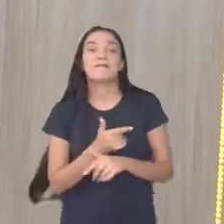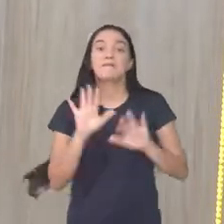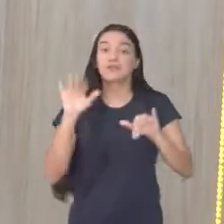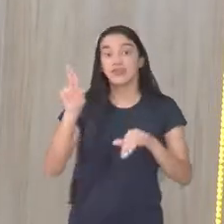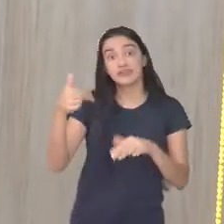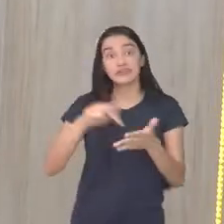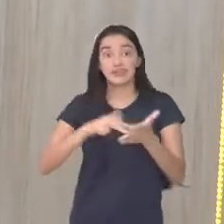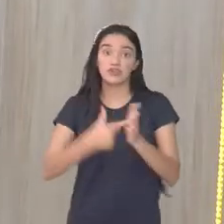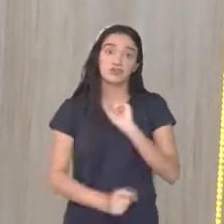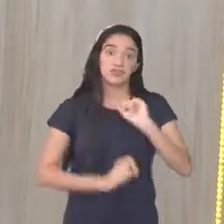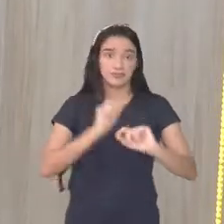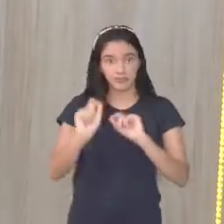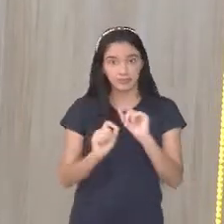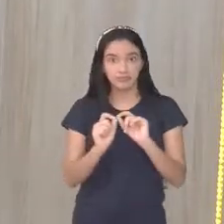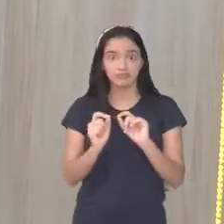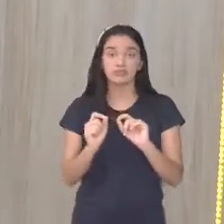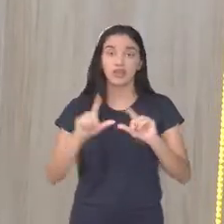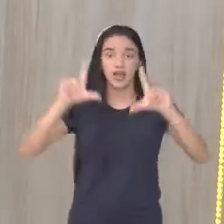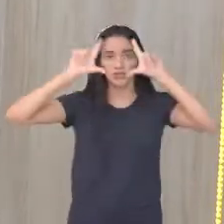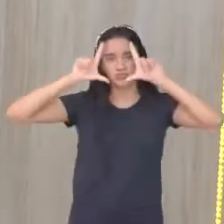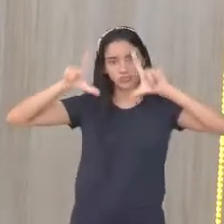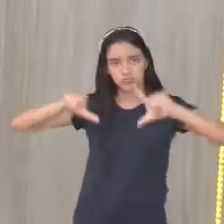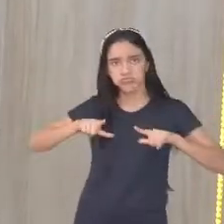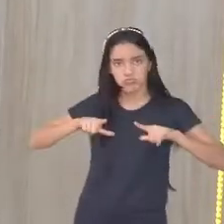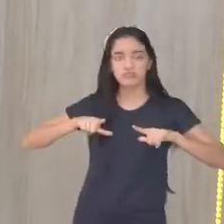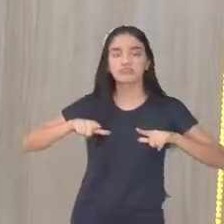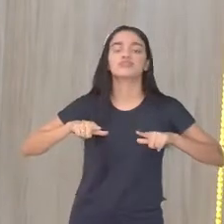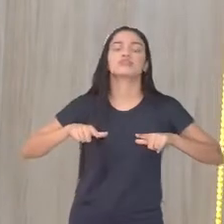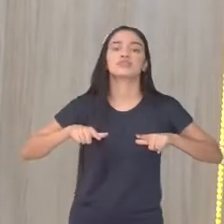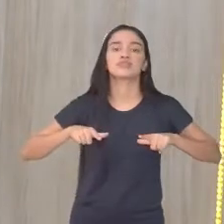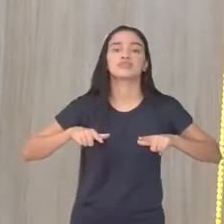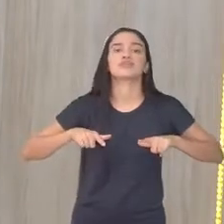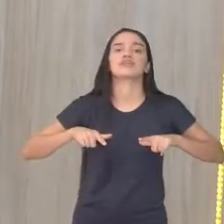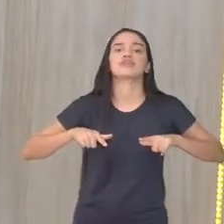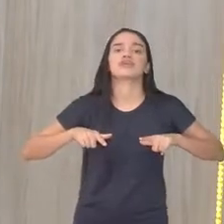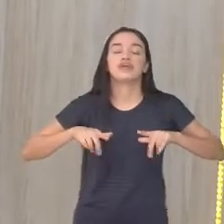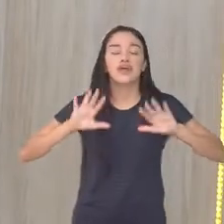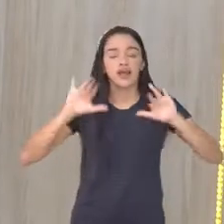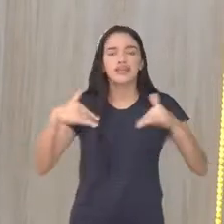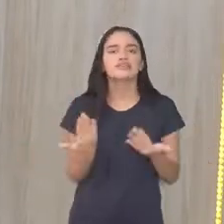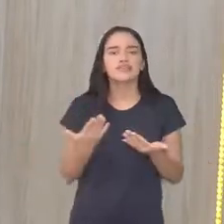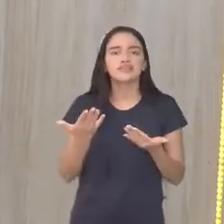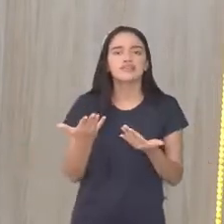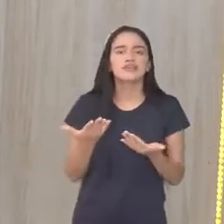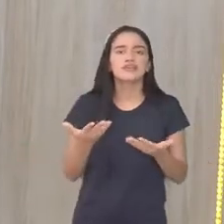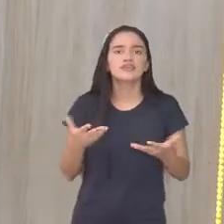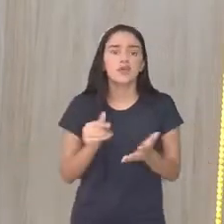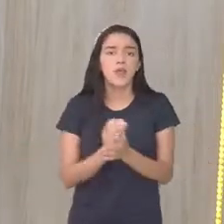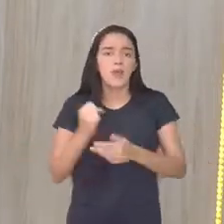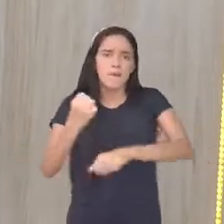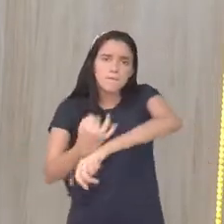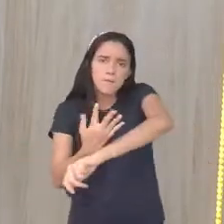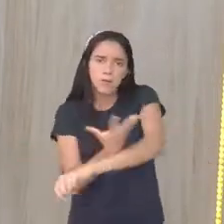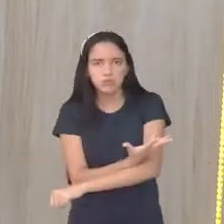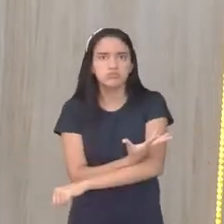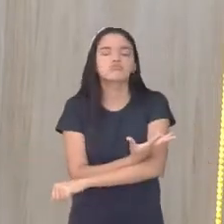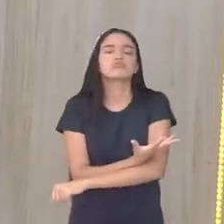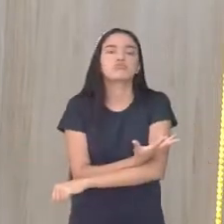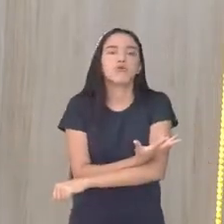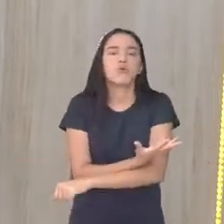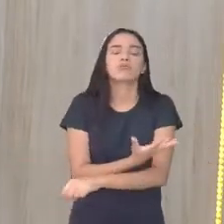da arte feita por grandes pintores, Picasso, Monet, grandes